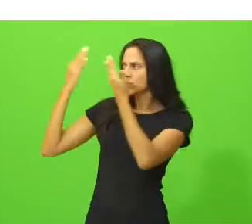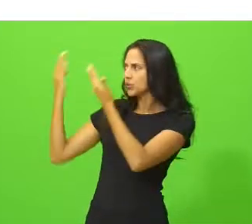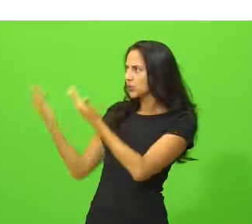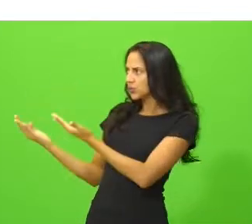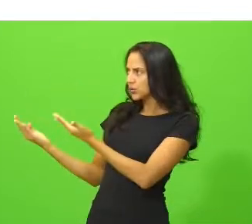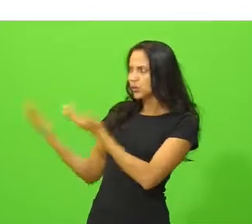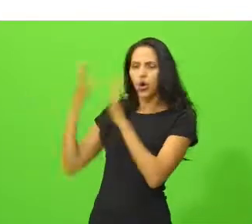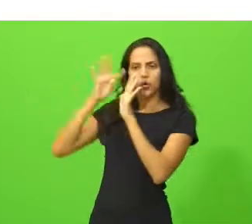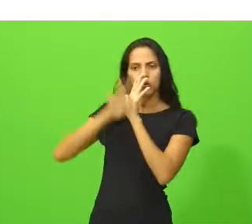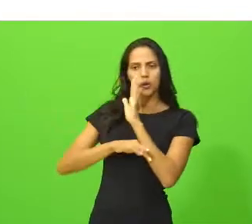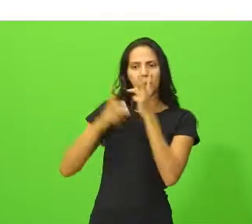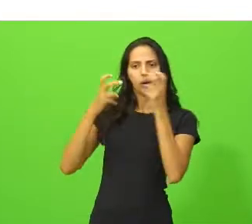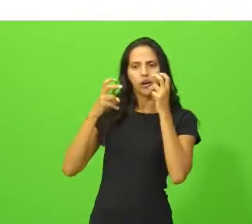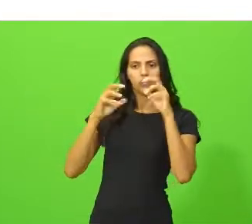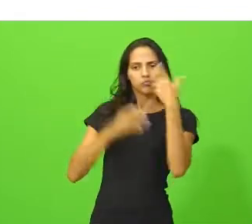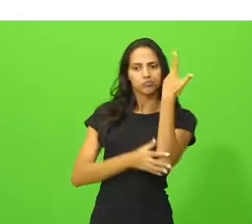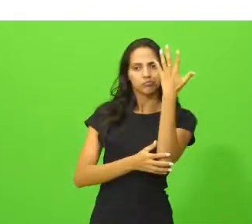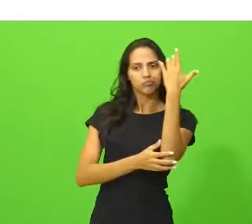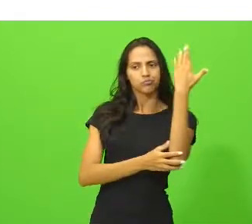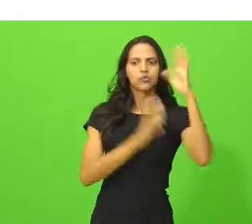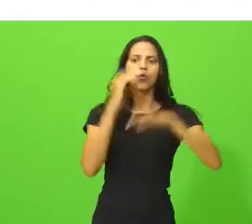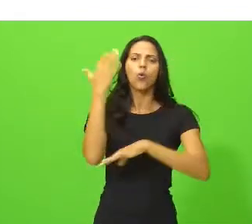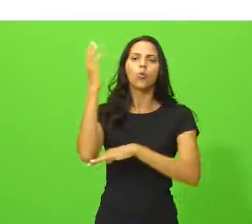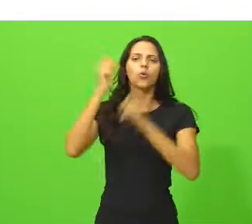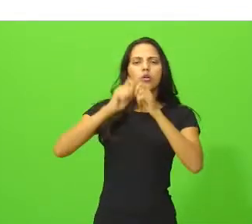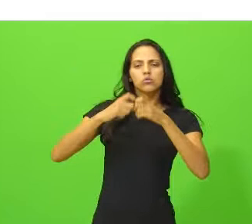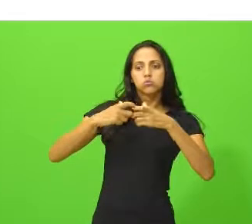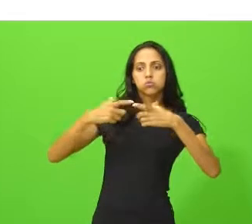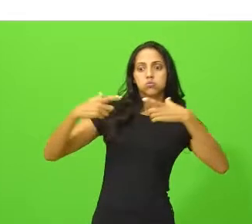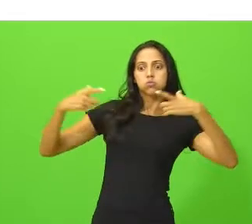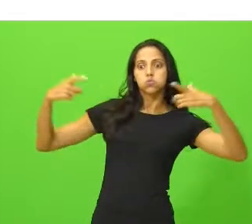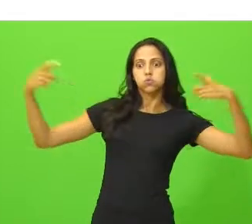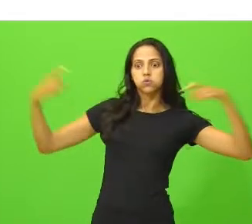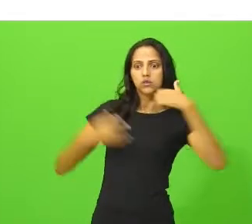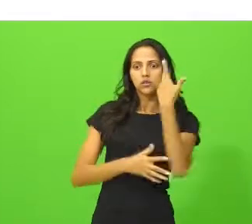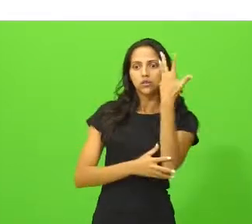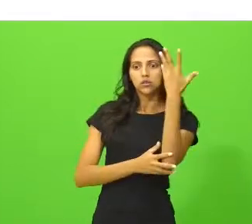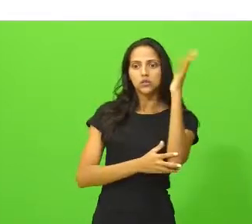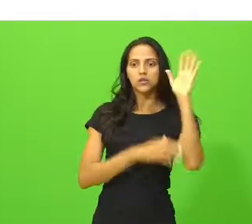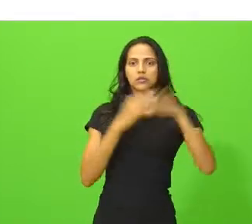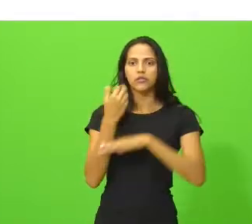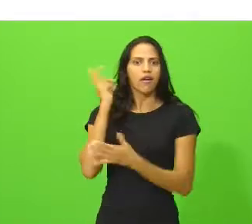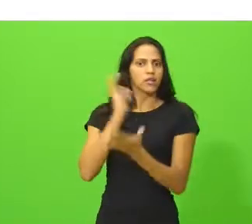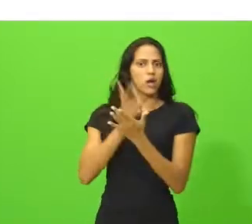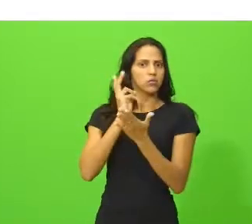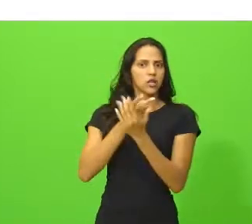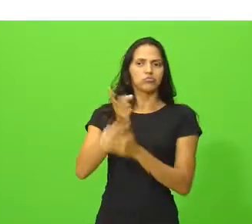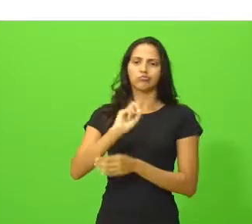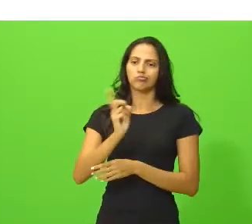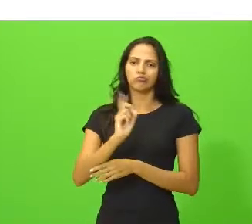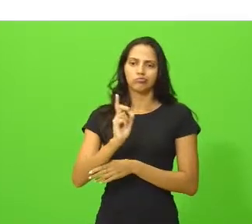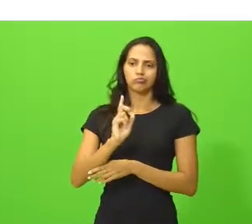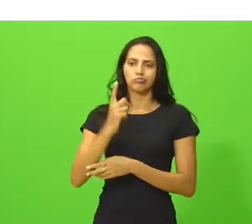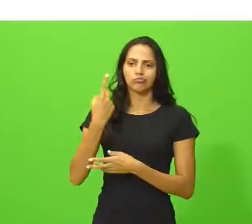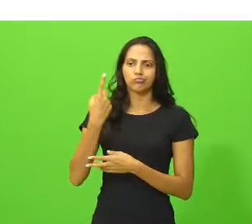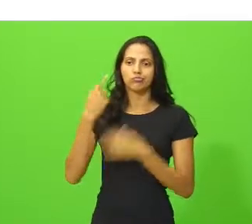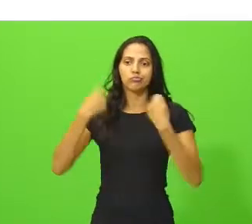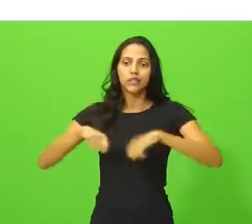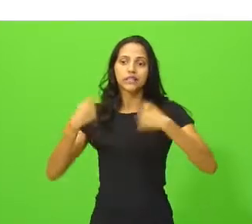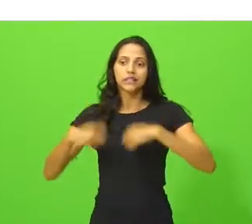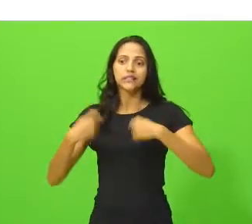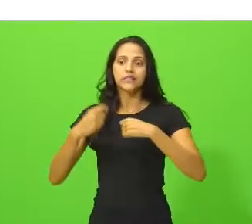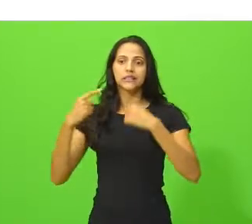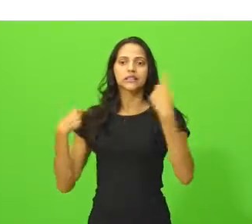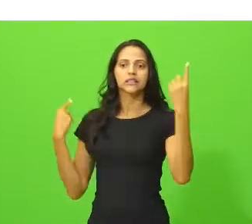seguinte: a floresta amazônica, com toda a sua imensidão, não vai estar aí para sempre. Foi preciso alcançar